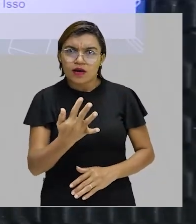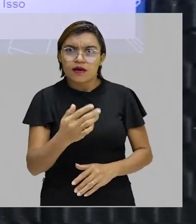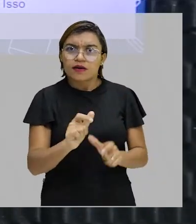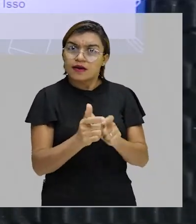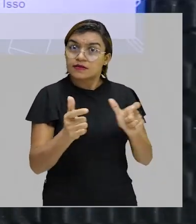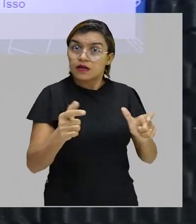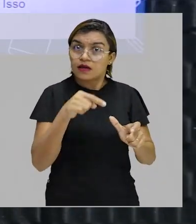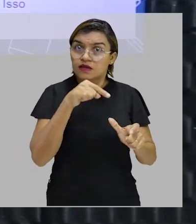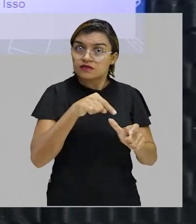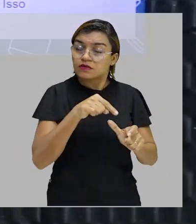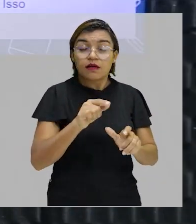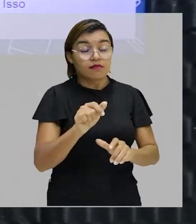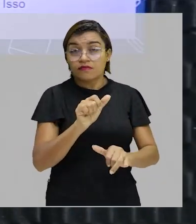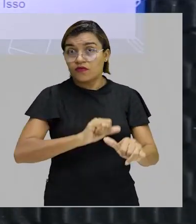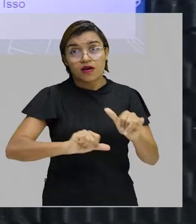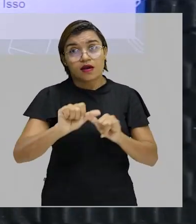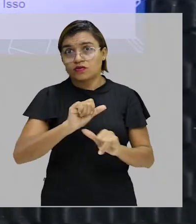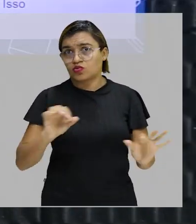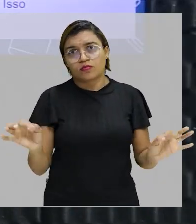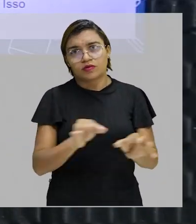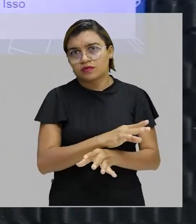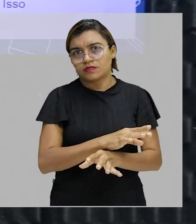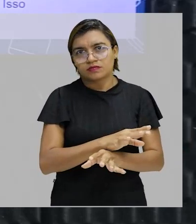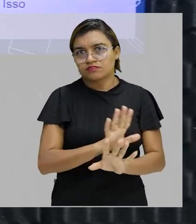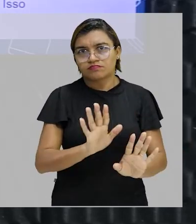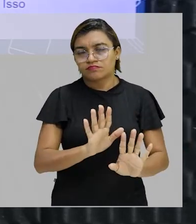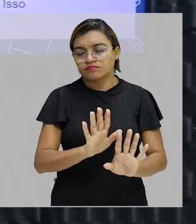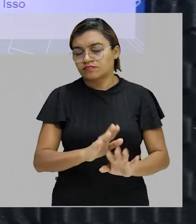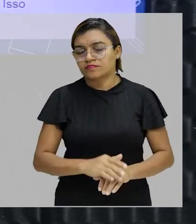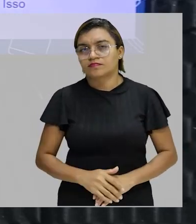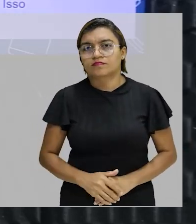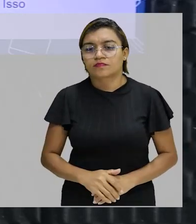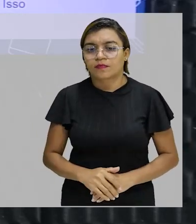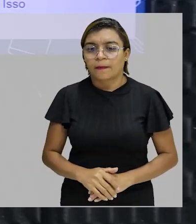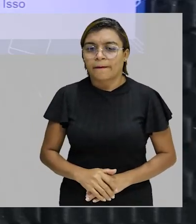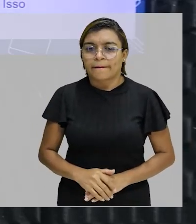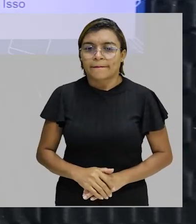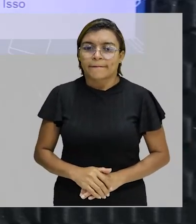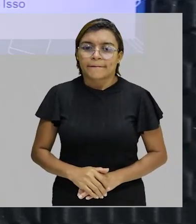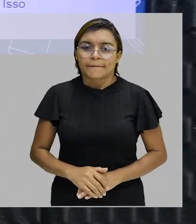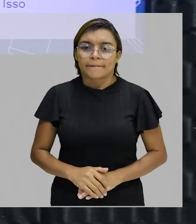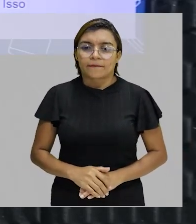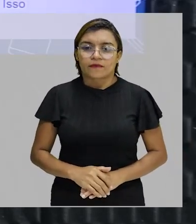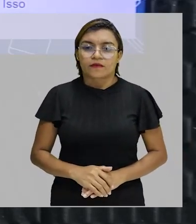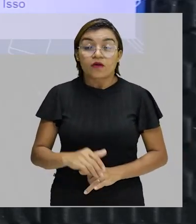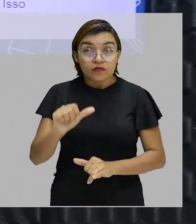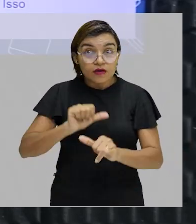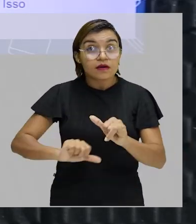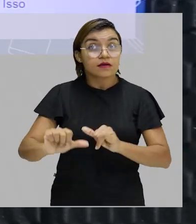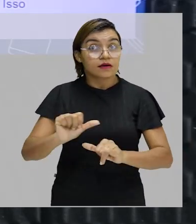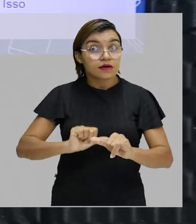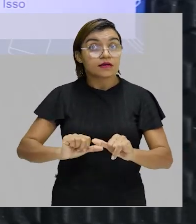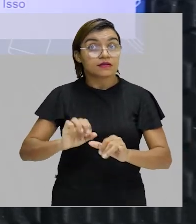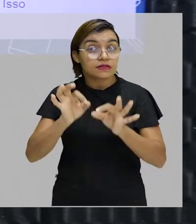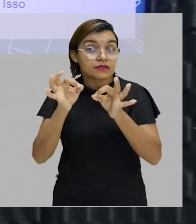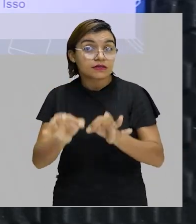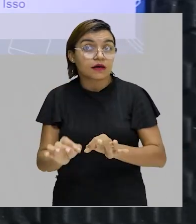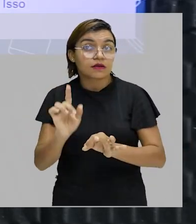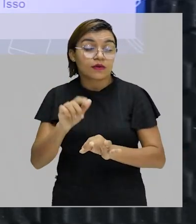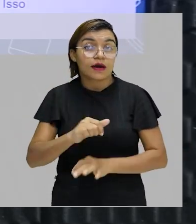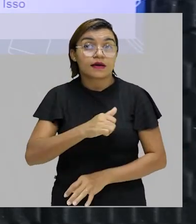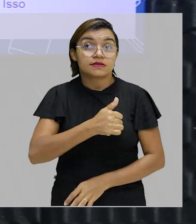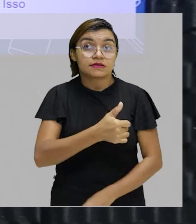excesso, ele não vai reagir completamente. Certo? Ele não vai reagir completamente. O que vai reagir completamente vai ser os